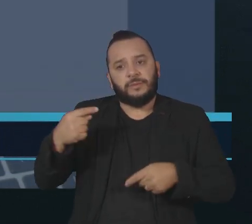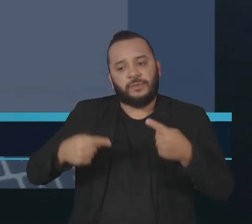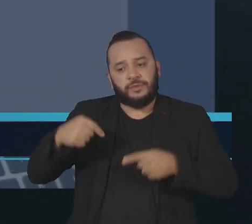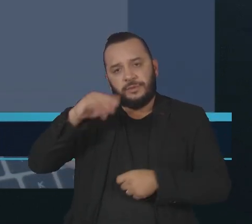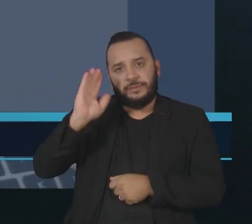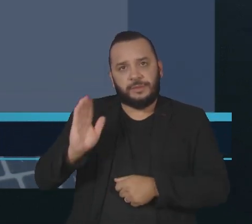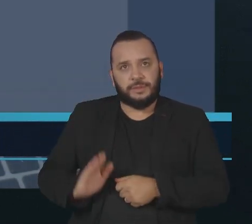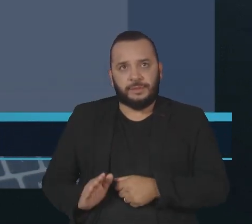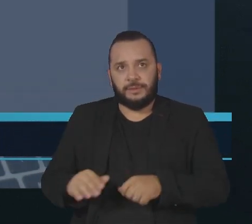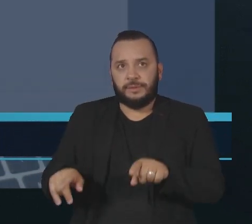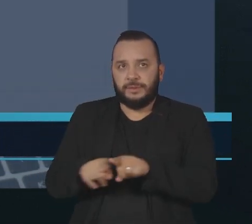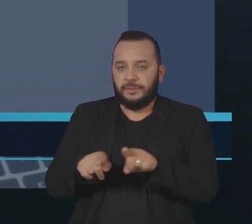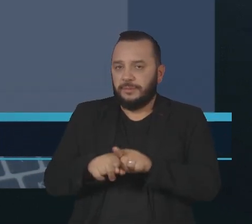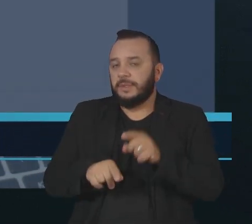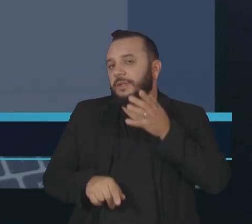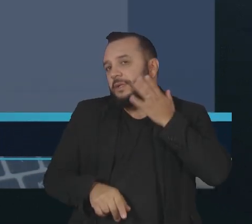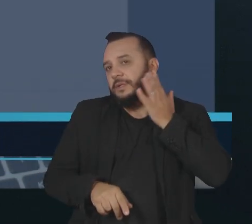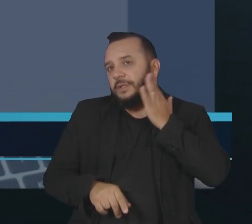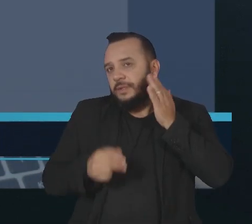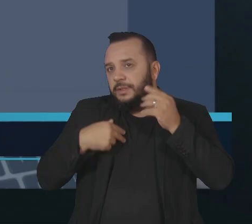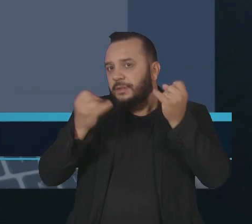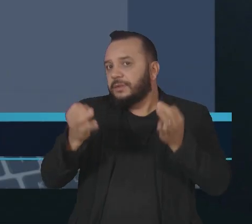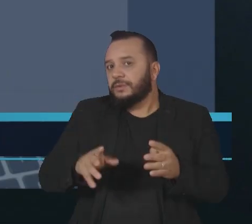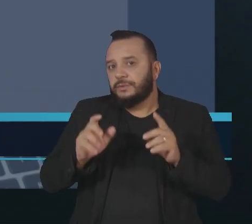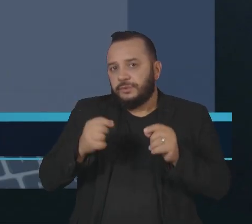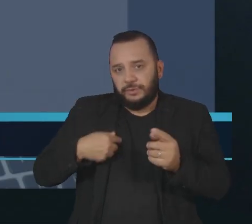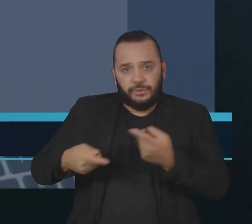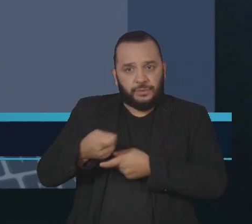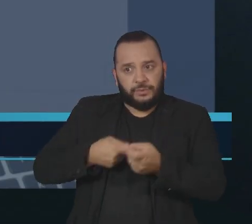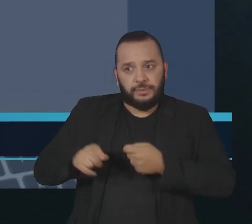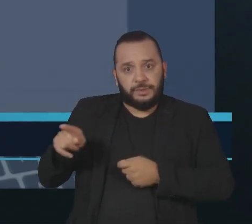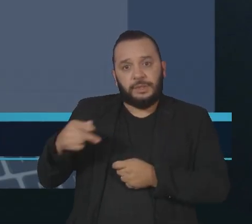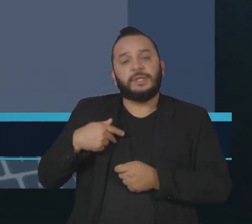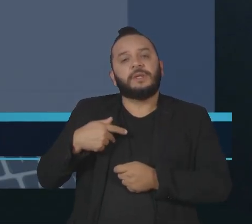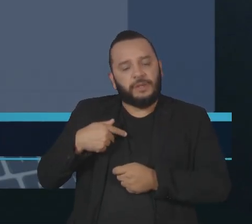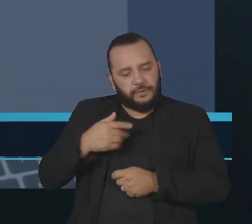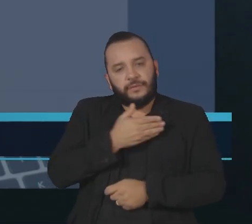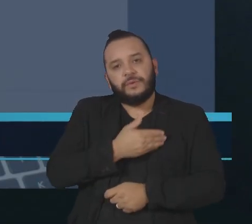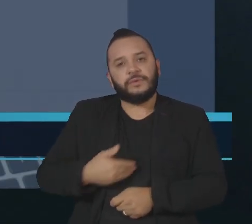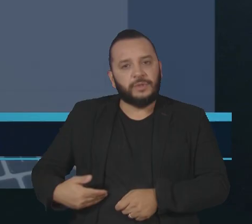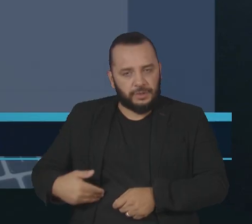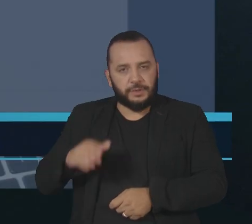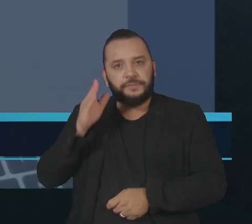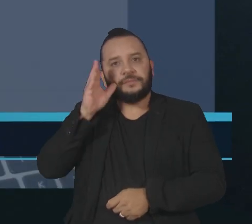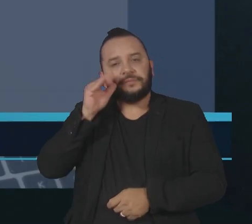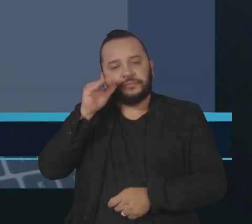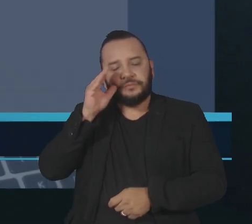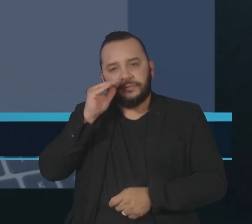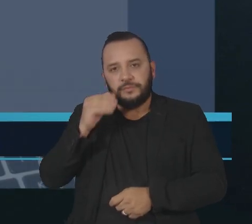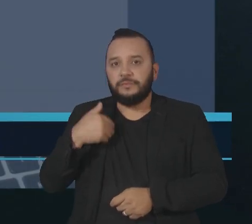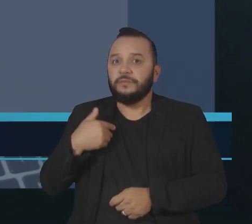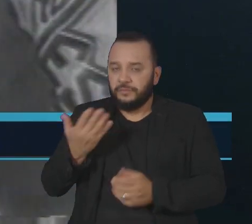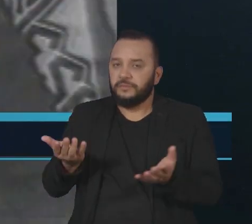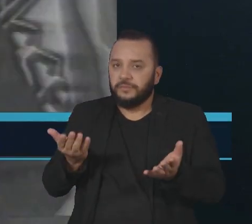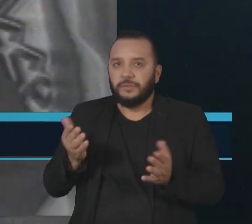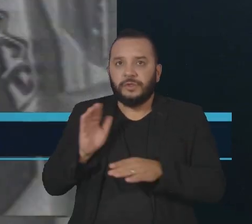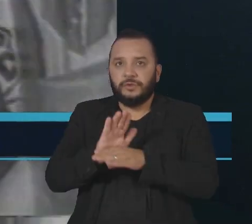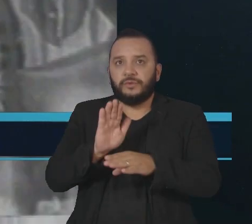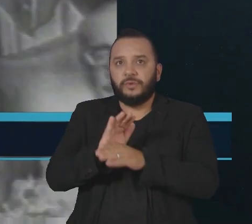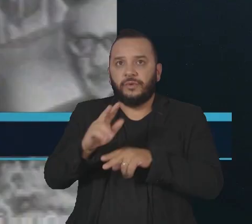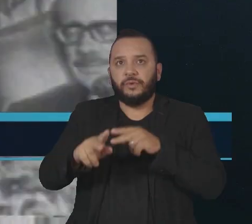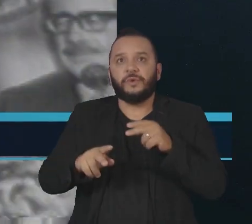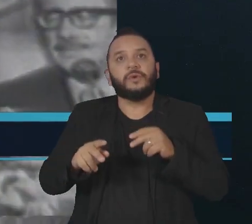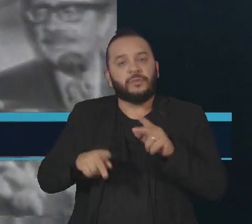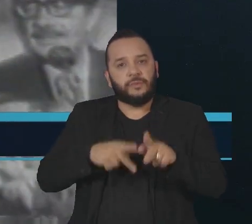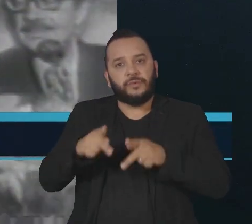Paulo, Tarcísio de Freitas, disse que o economista foi um grande servidor público e que contribuiu para a vida dos brasileiros.